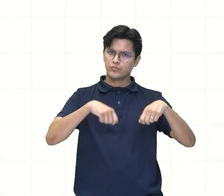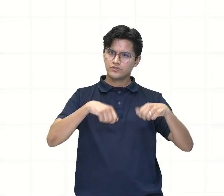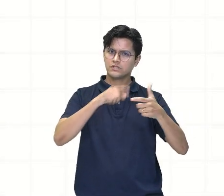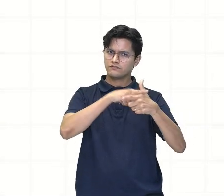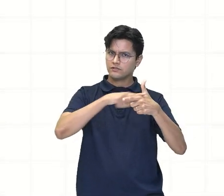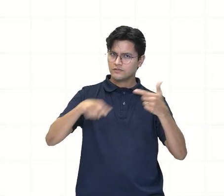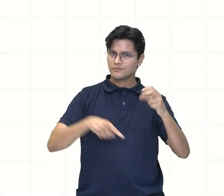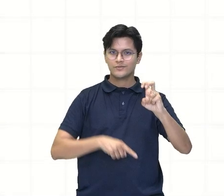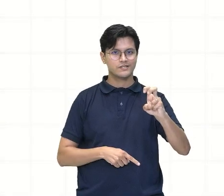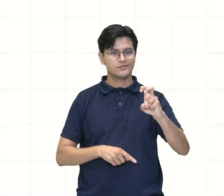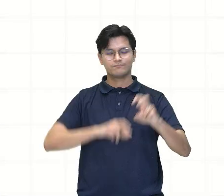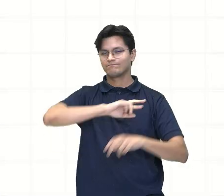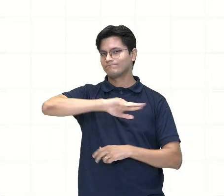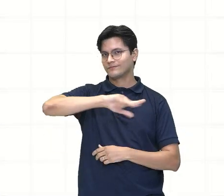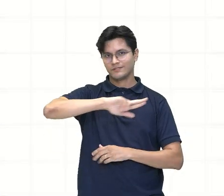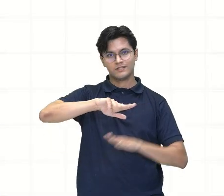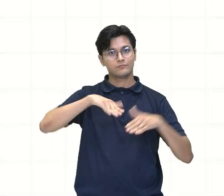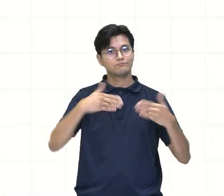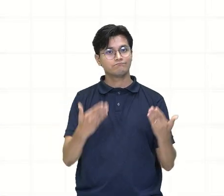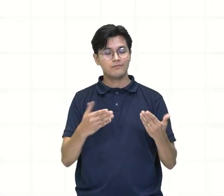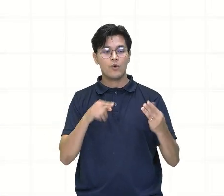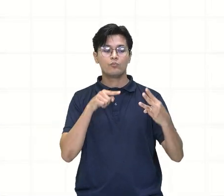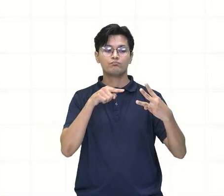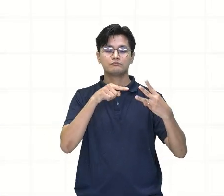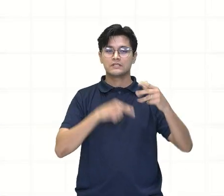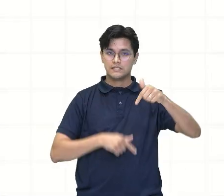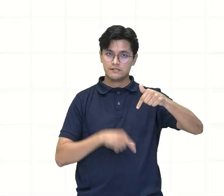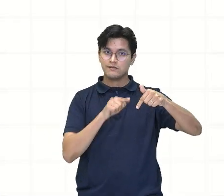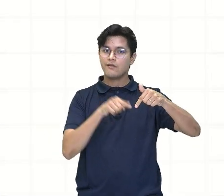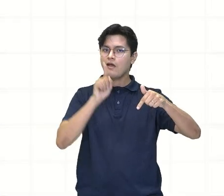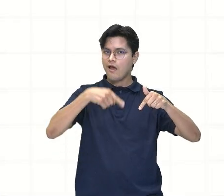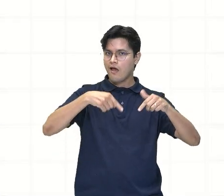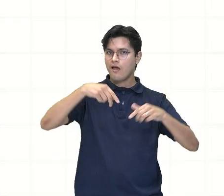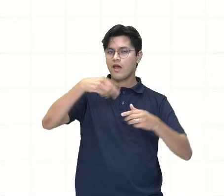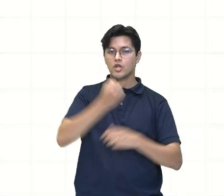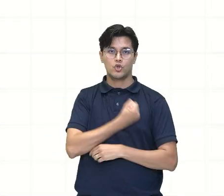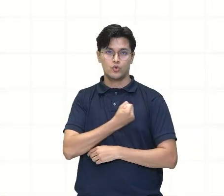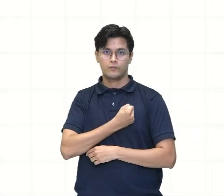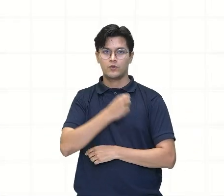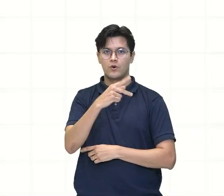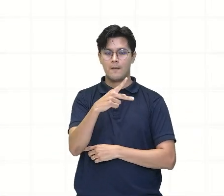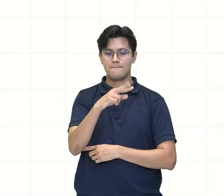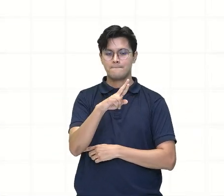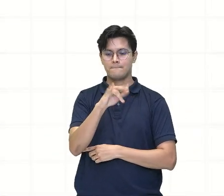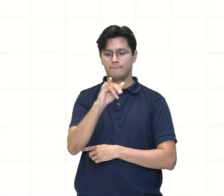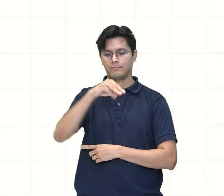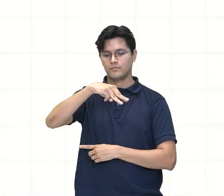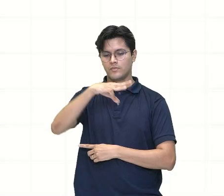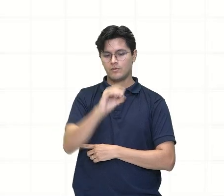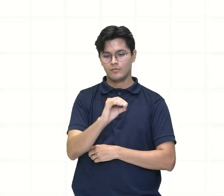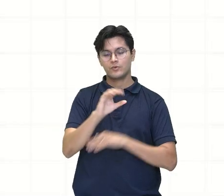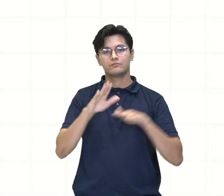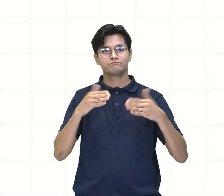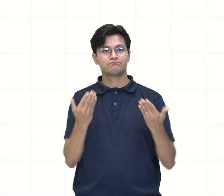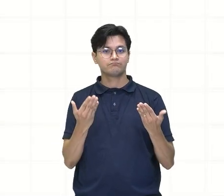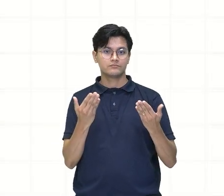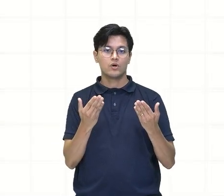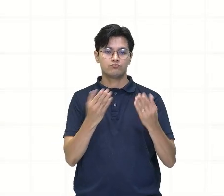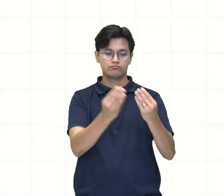Ok. Seguindo para o próximo. Vamos lá, já foi para o 5. Nosso próximo número primo é o